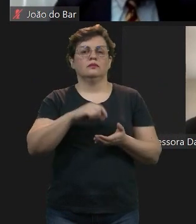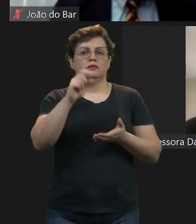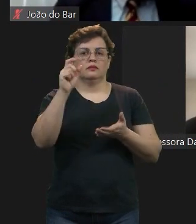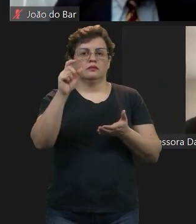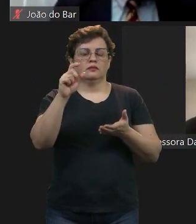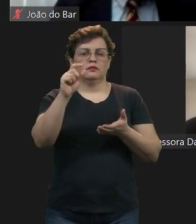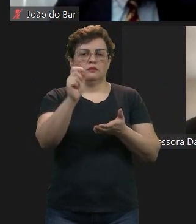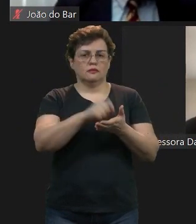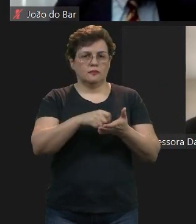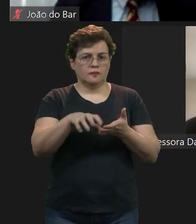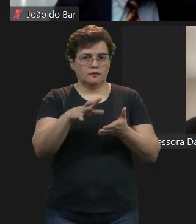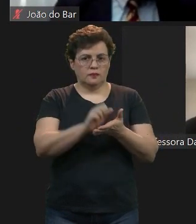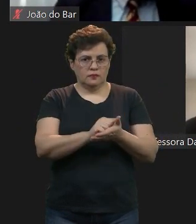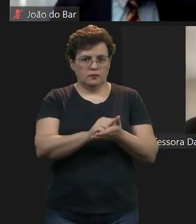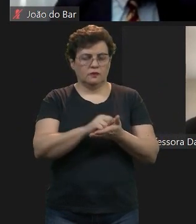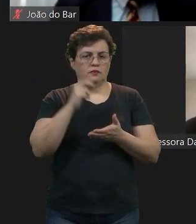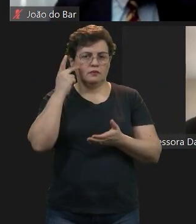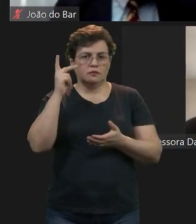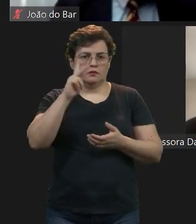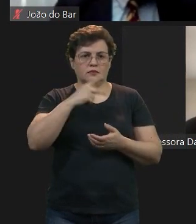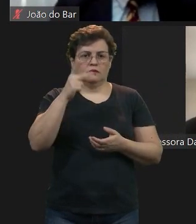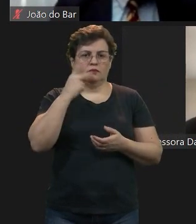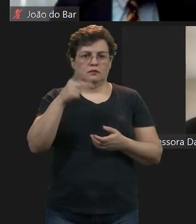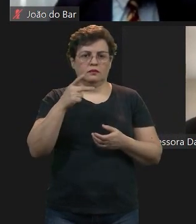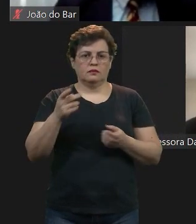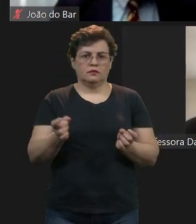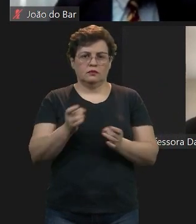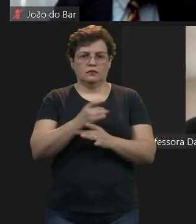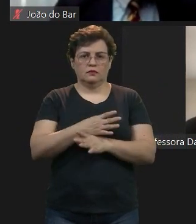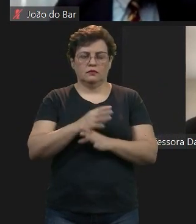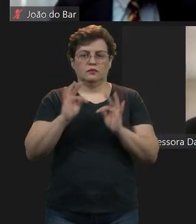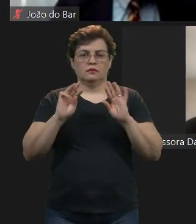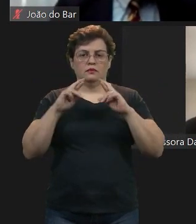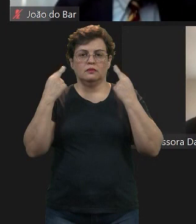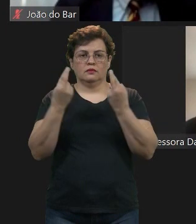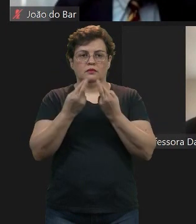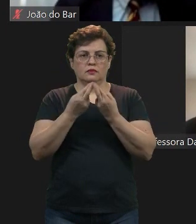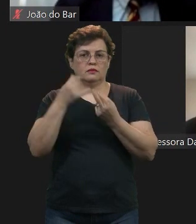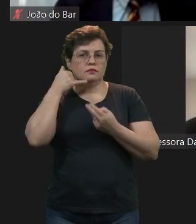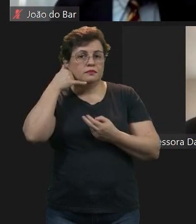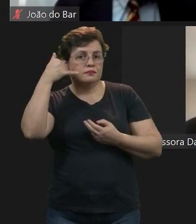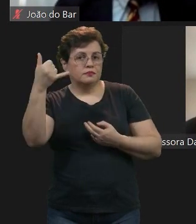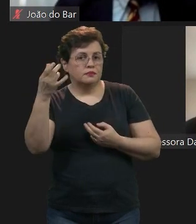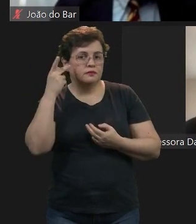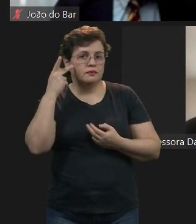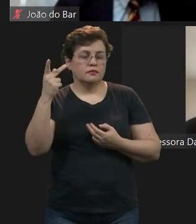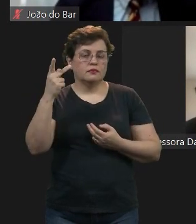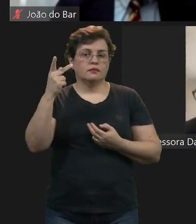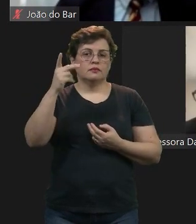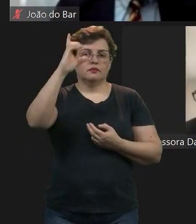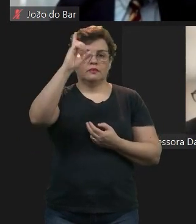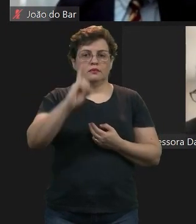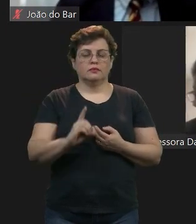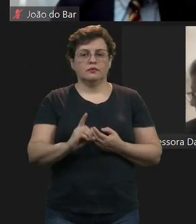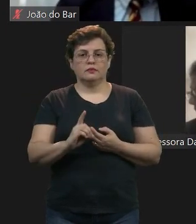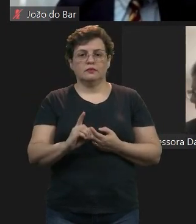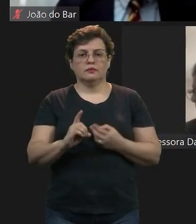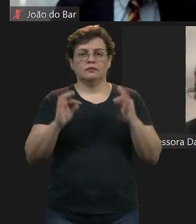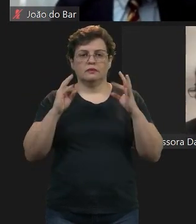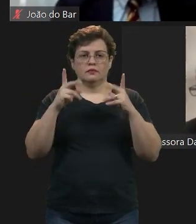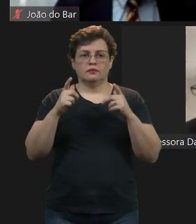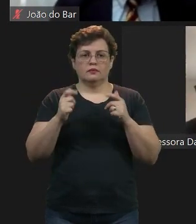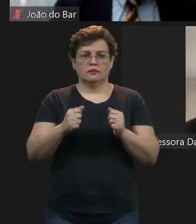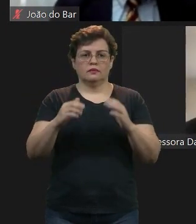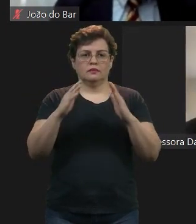pessoais, ao final da sessão, façam contato telefônico com a diretora-geral da Casa.